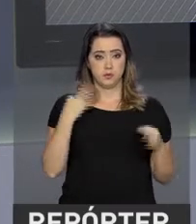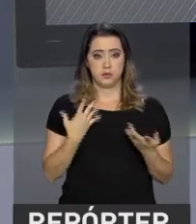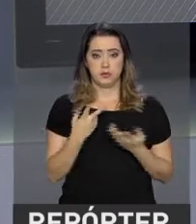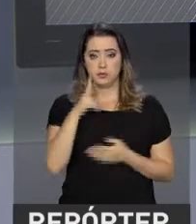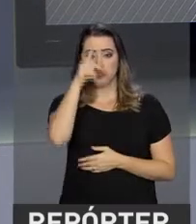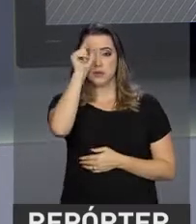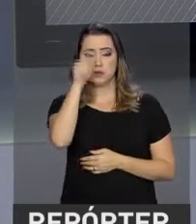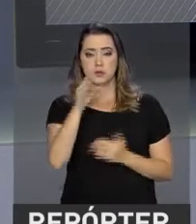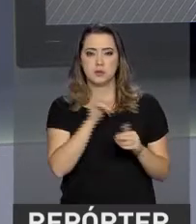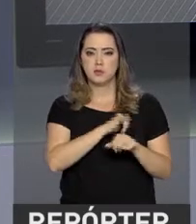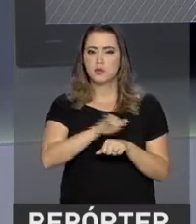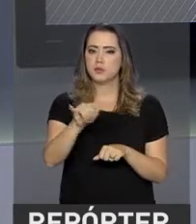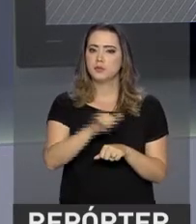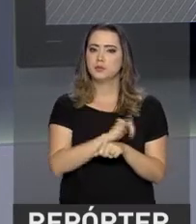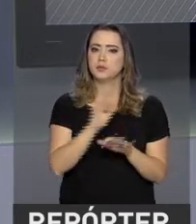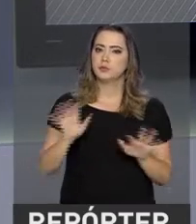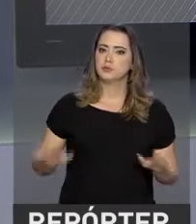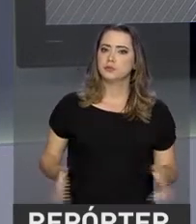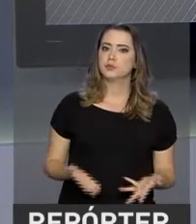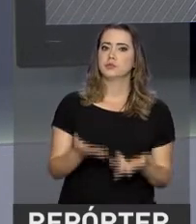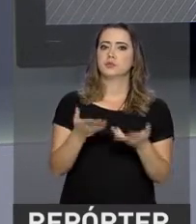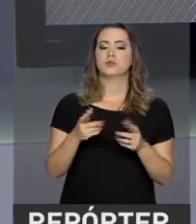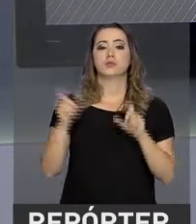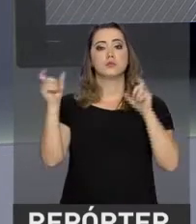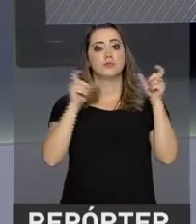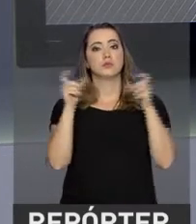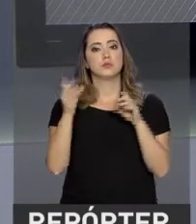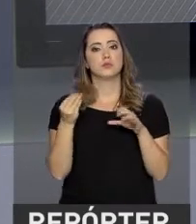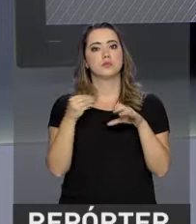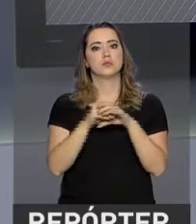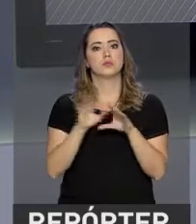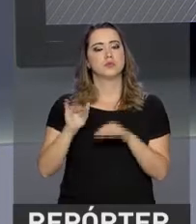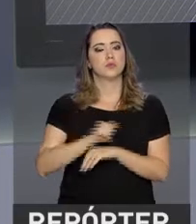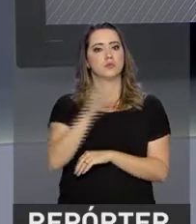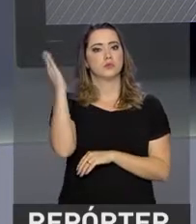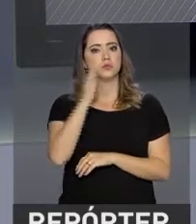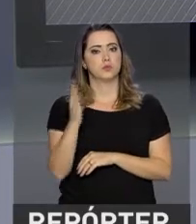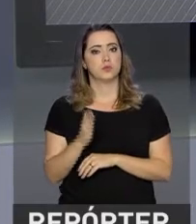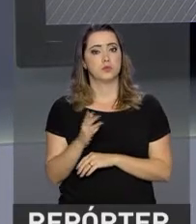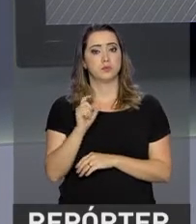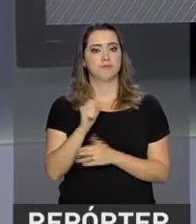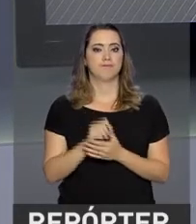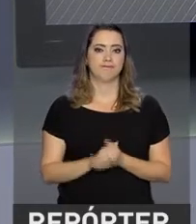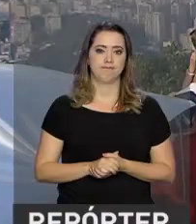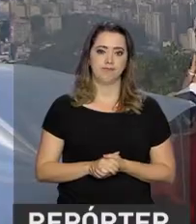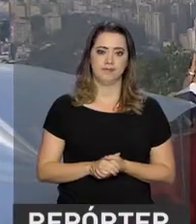agência é uma das estratégias para promover nossos atrativos dentro e fora do país.